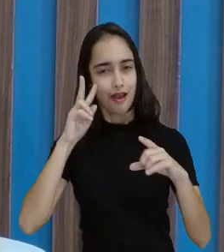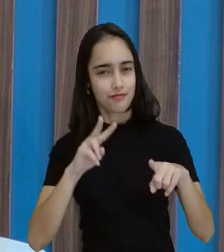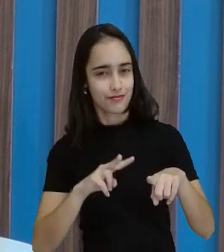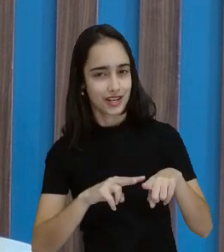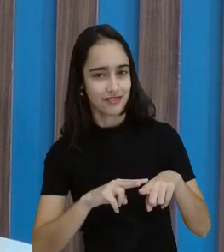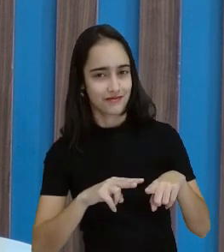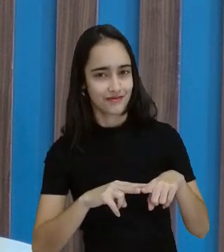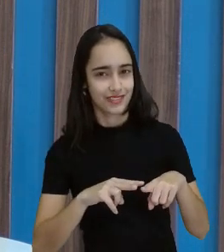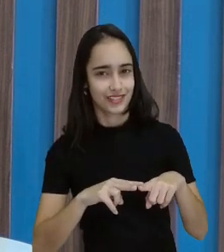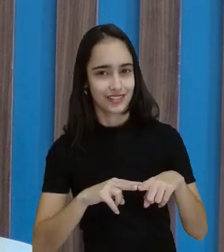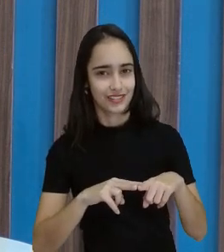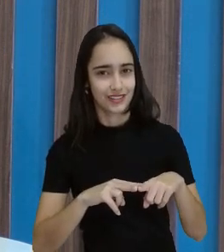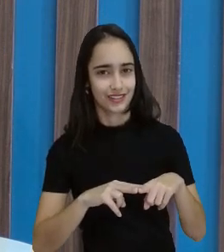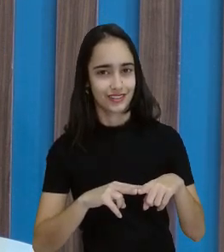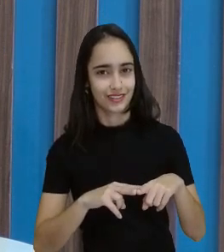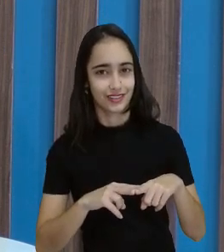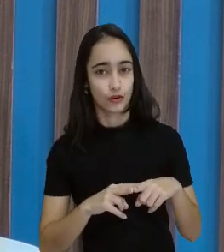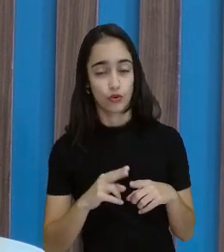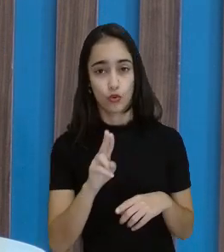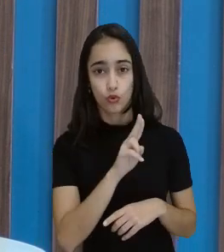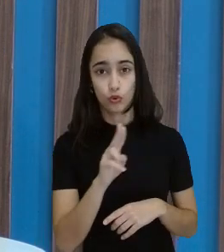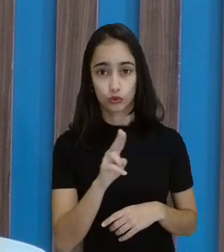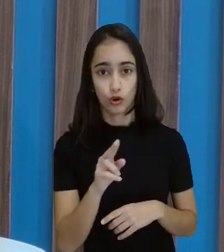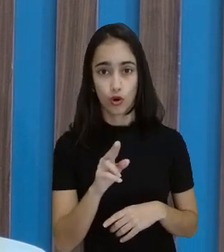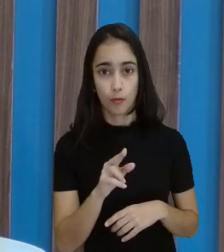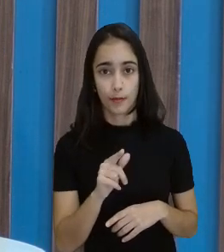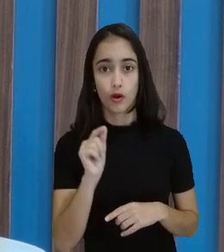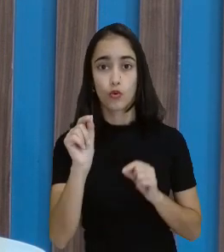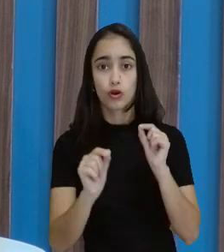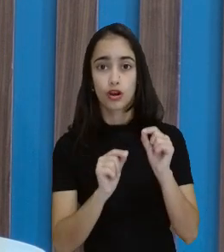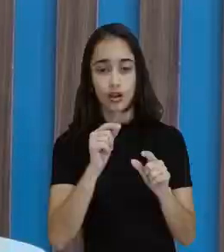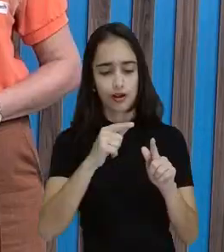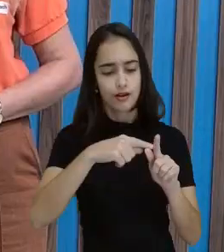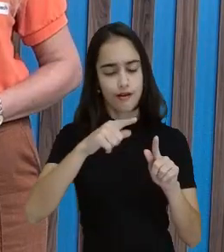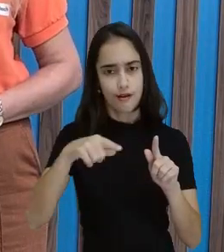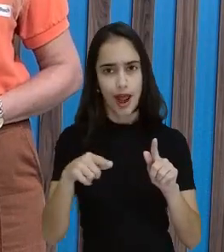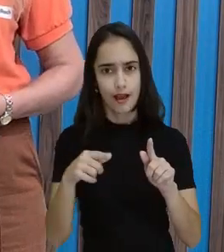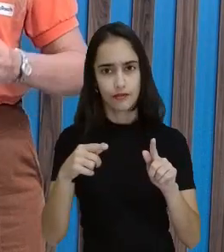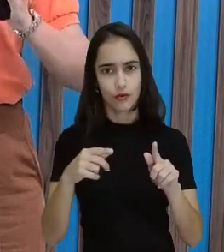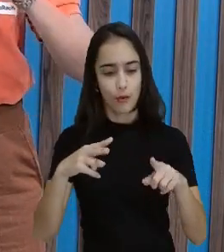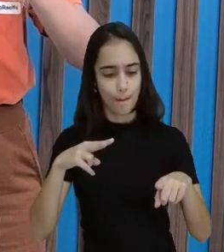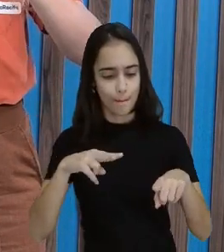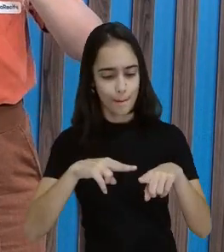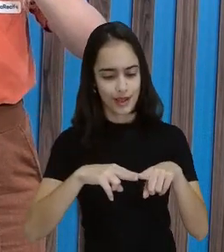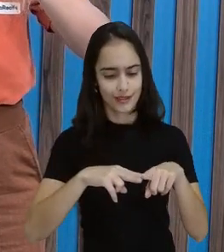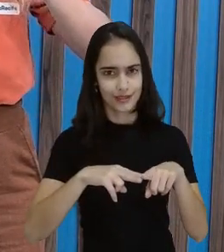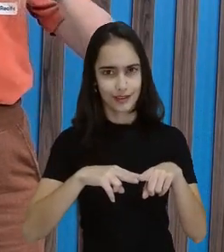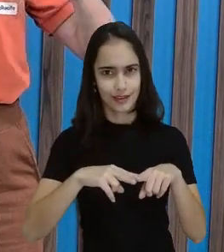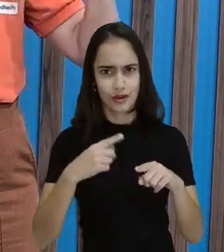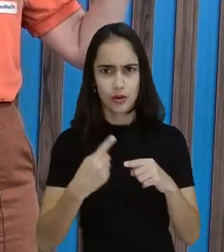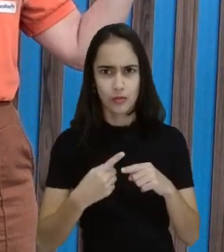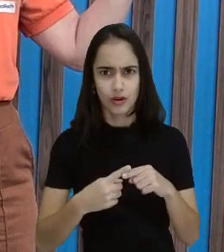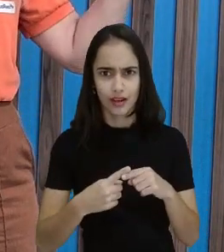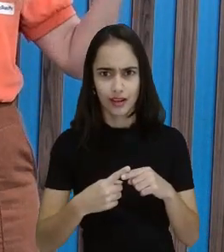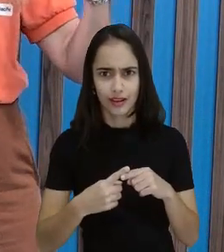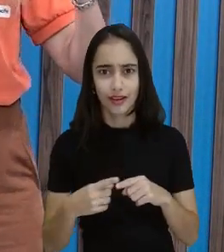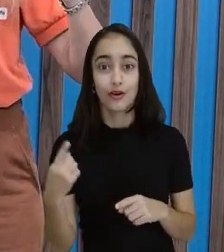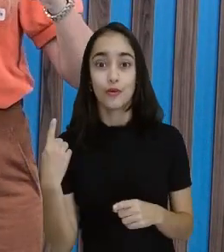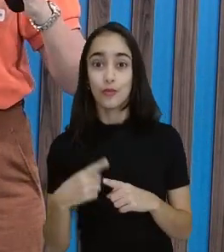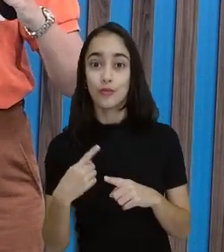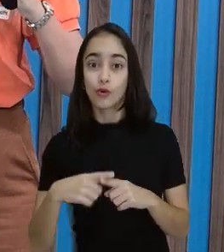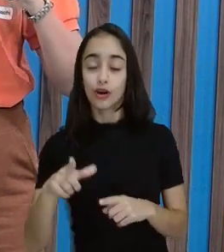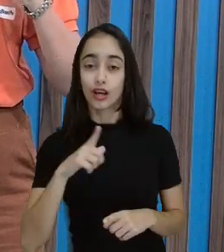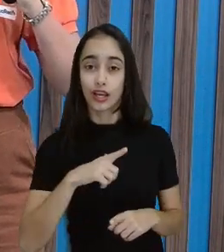ele é chamado gráfico pizza. Por que gráfico pizza? Porque tem as fatias, não é, professora